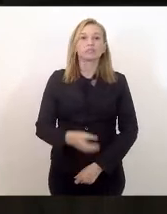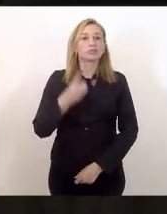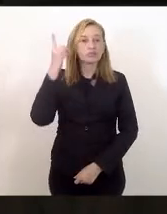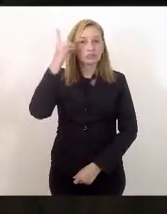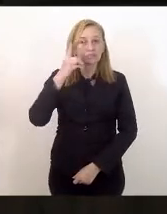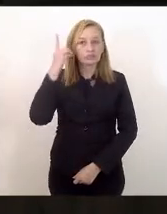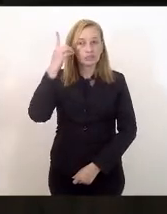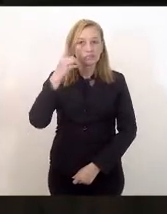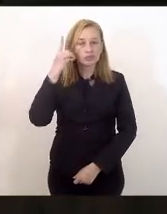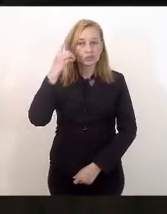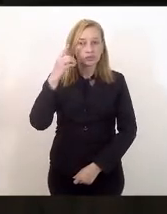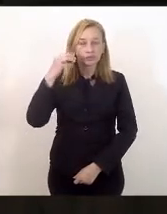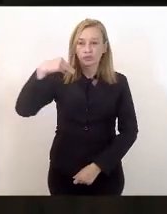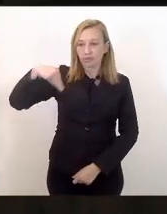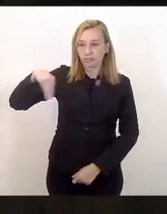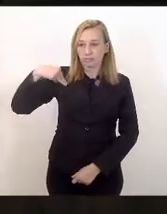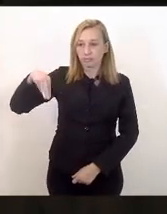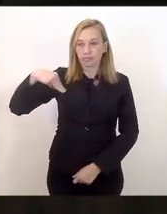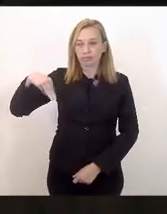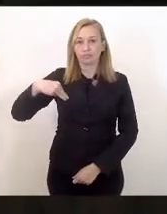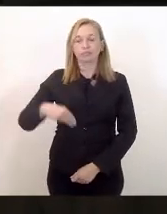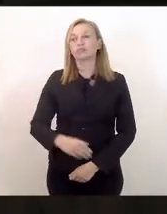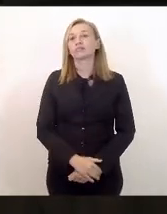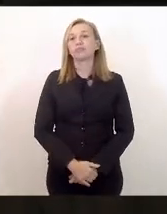Deputado Carlos Mink.